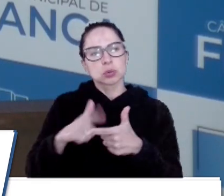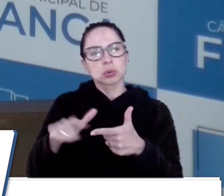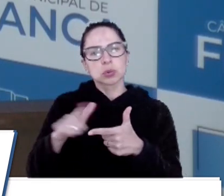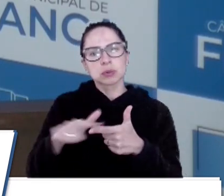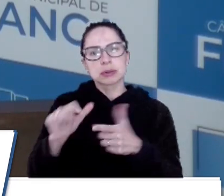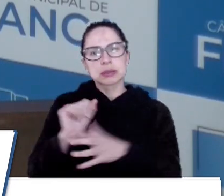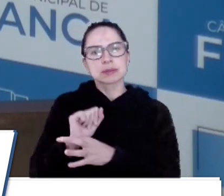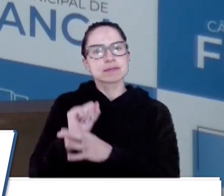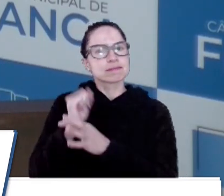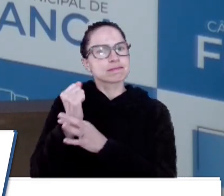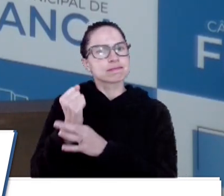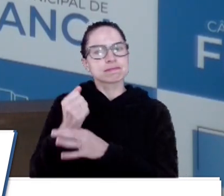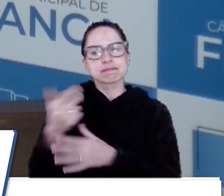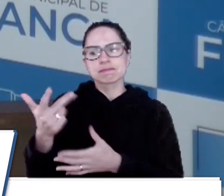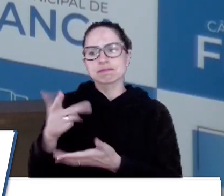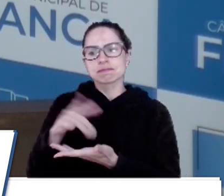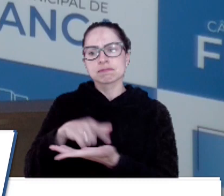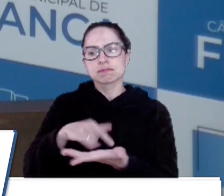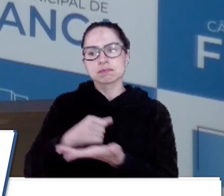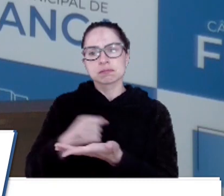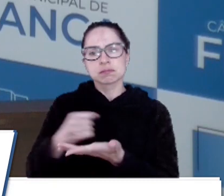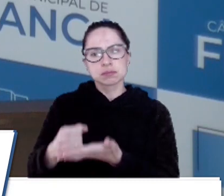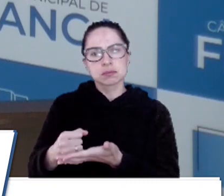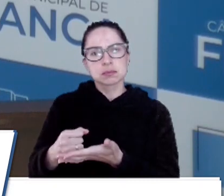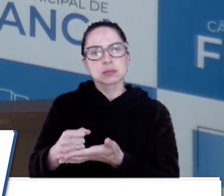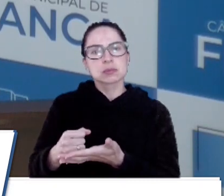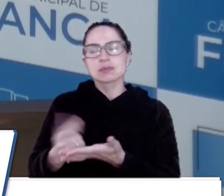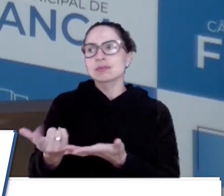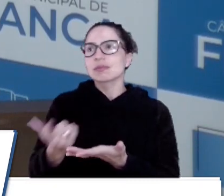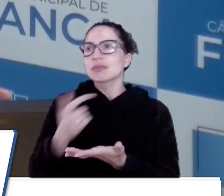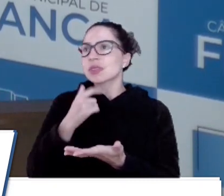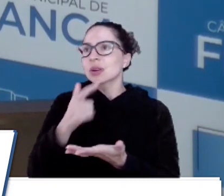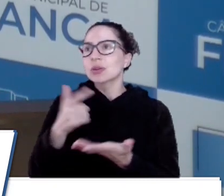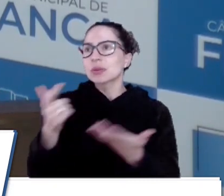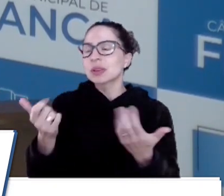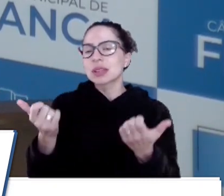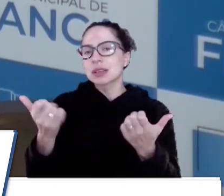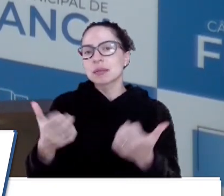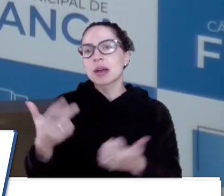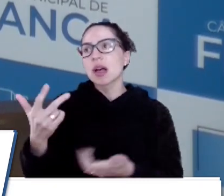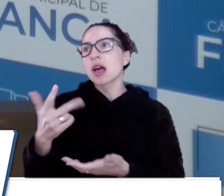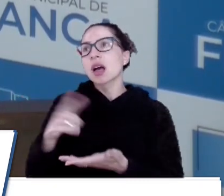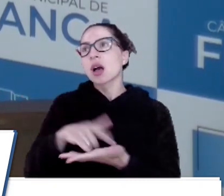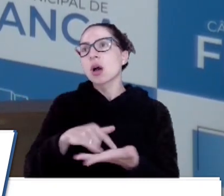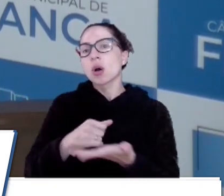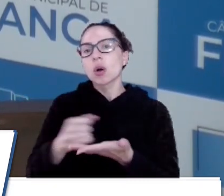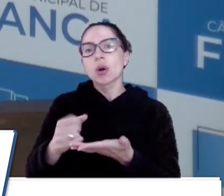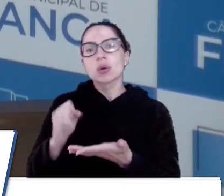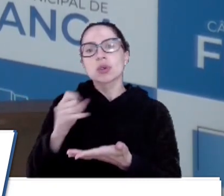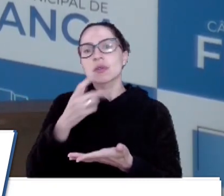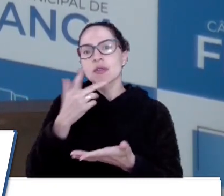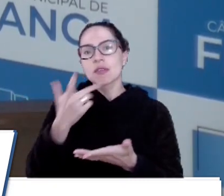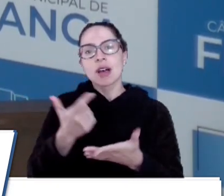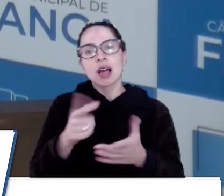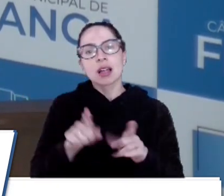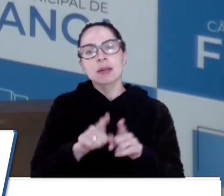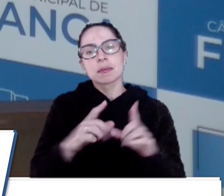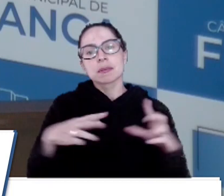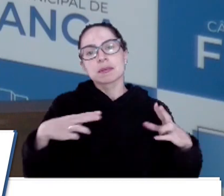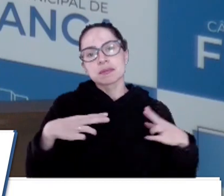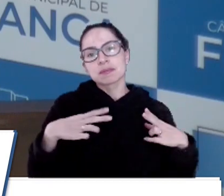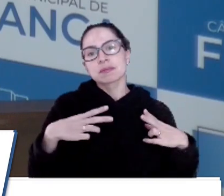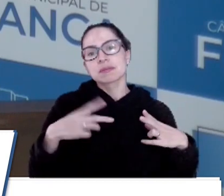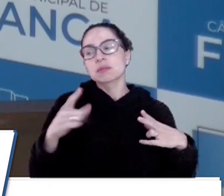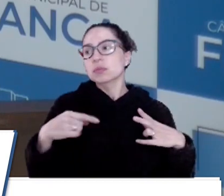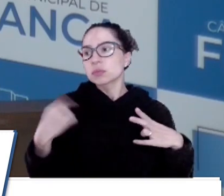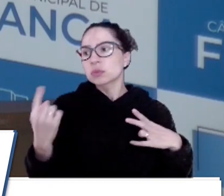da terceirização, e não dá para falar terceirização se não falar de privatização. A gente